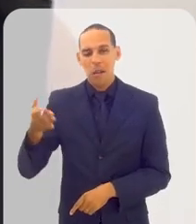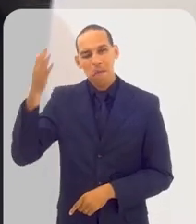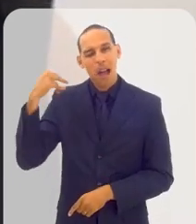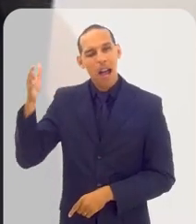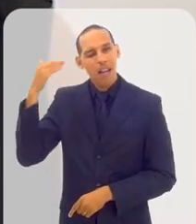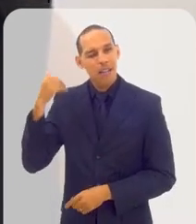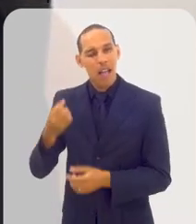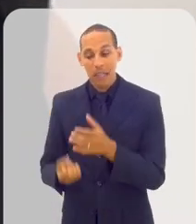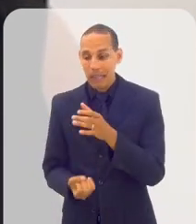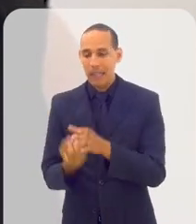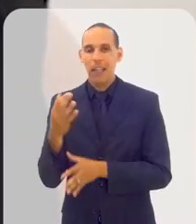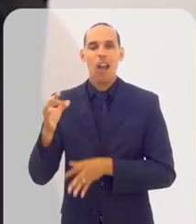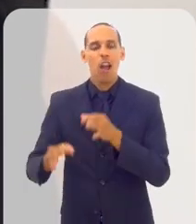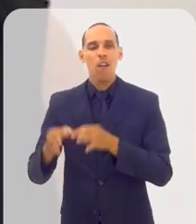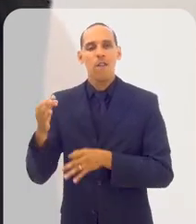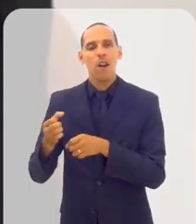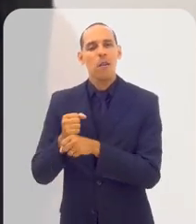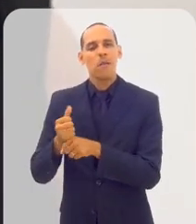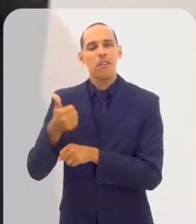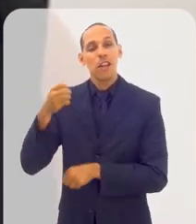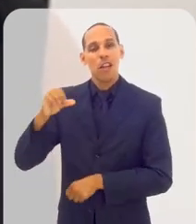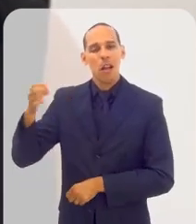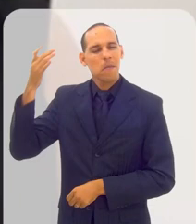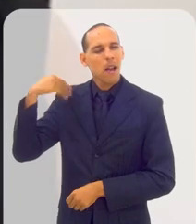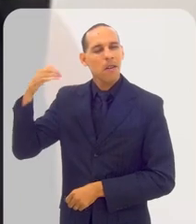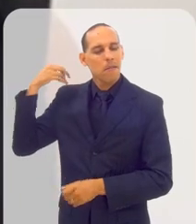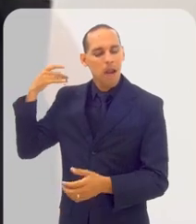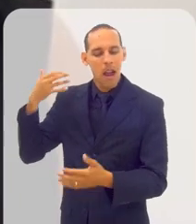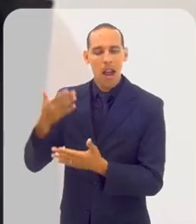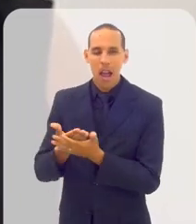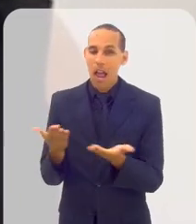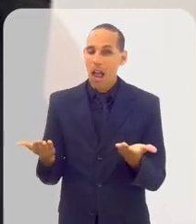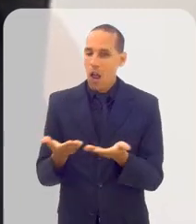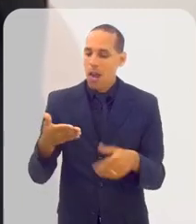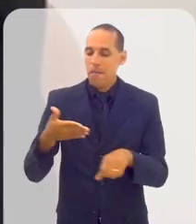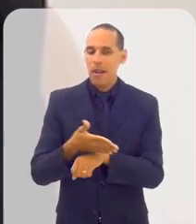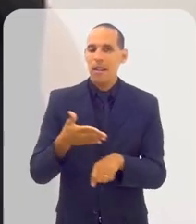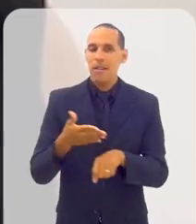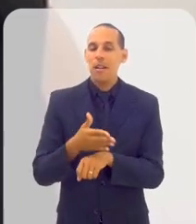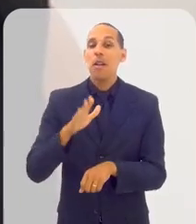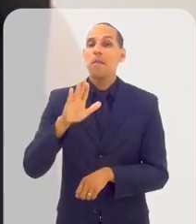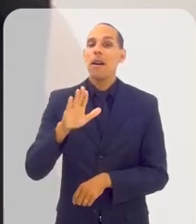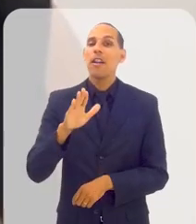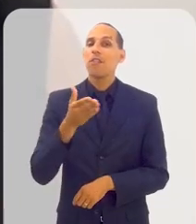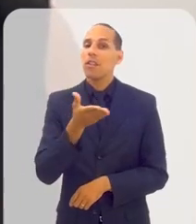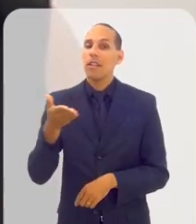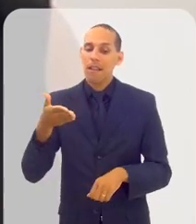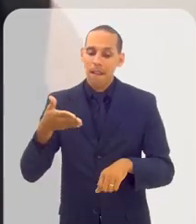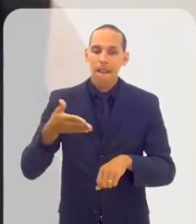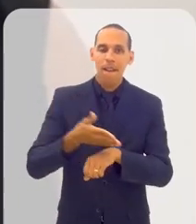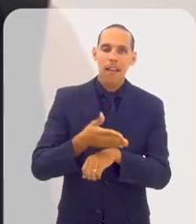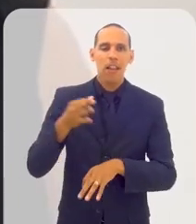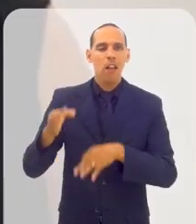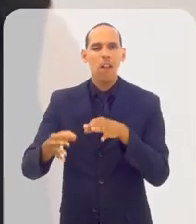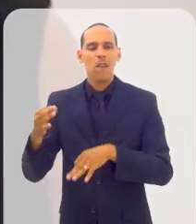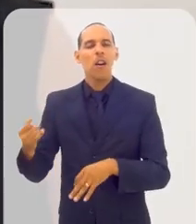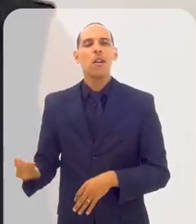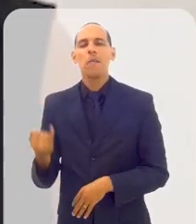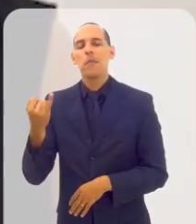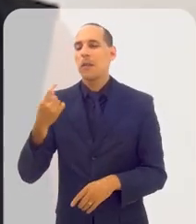início, desde a criação do Fórum há 19 anos, a associação faz parte do fórum. Qual a importância para vocês de terem